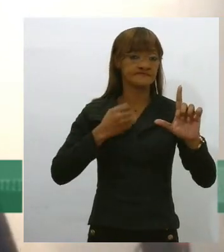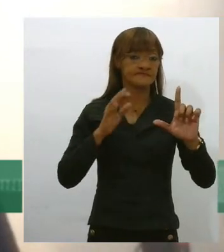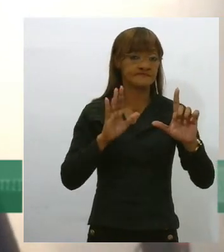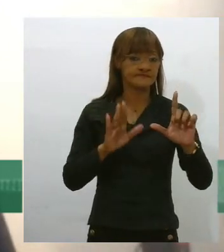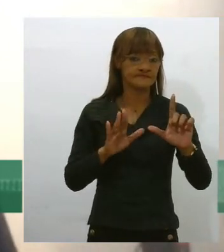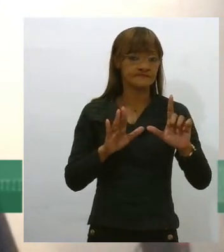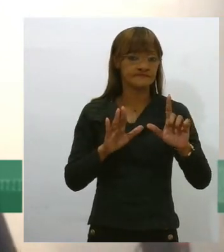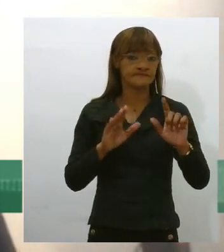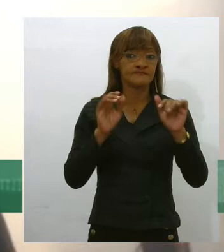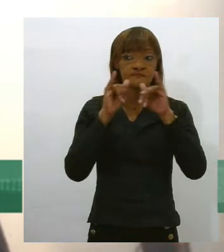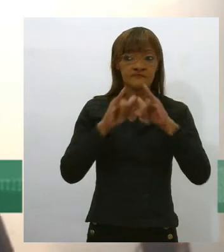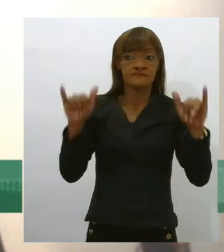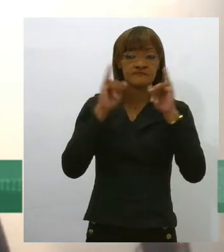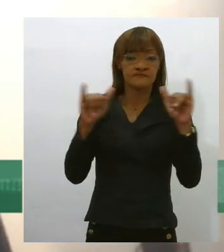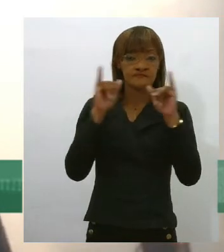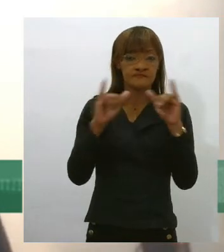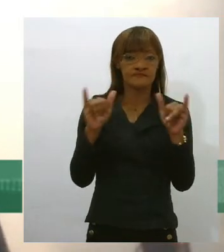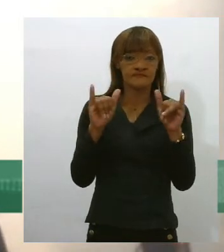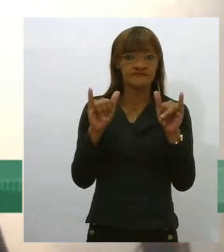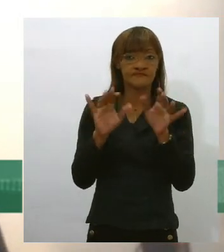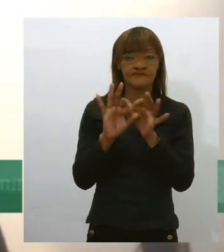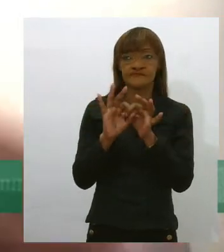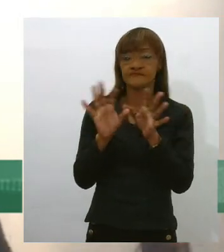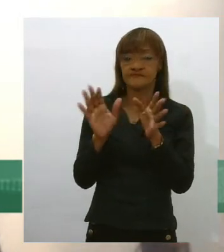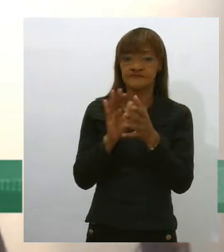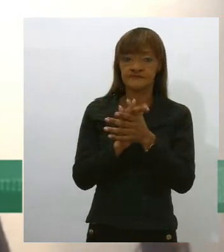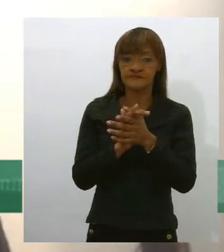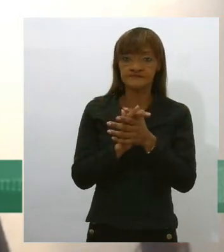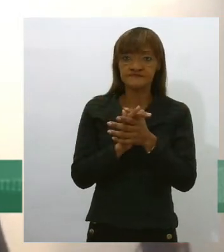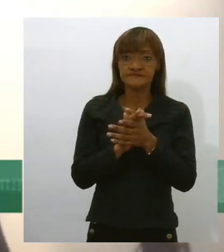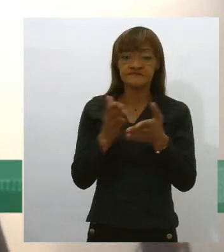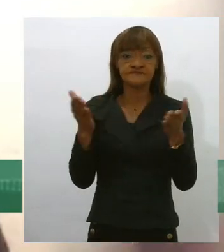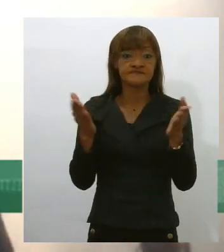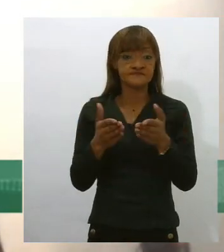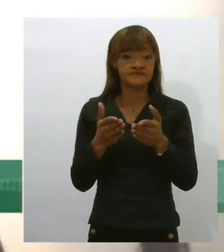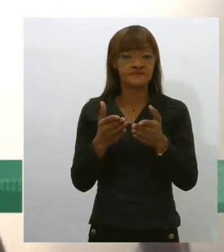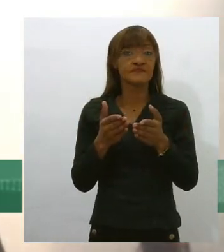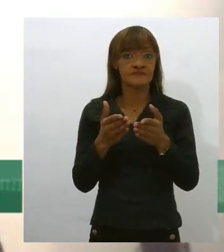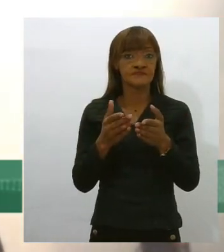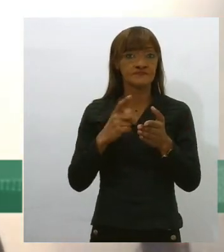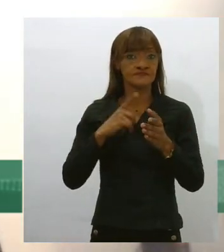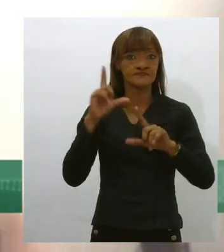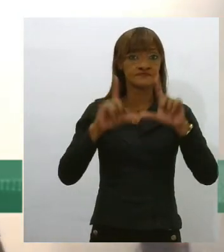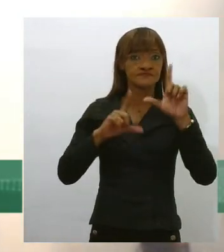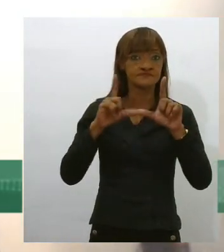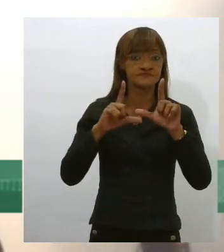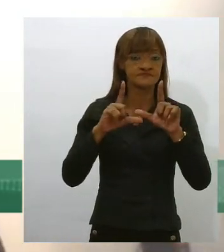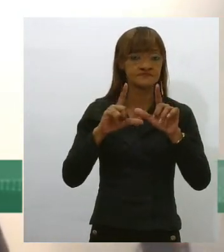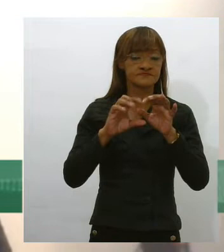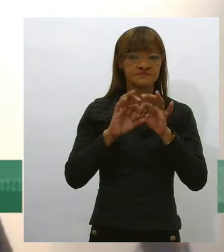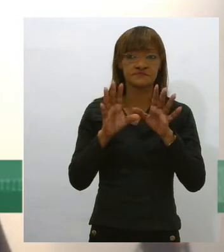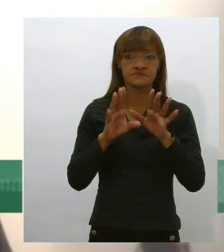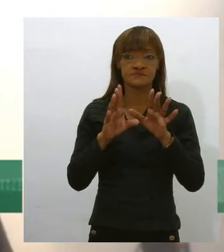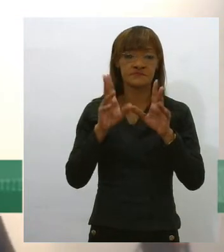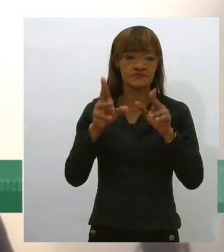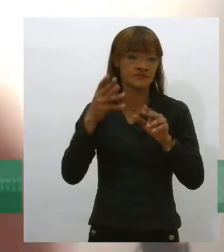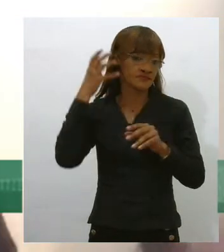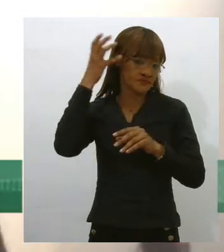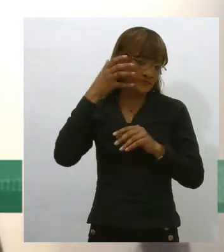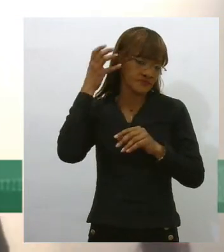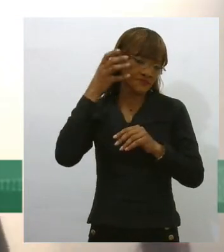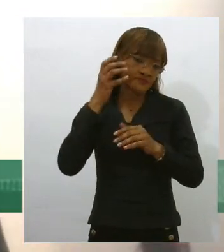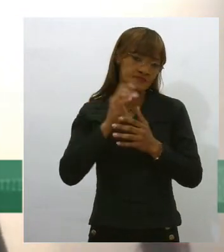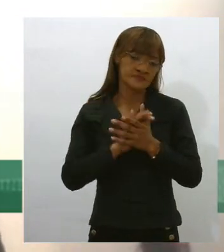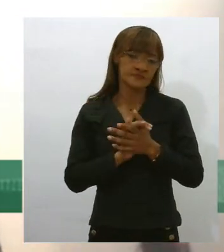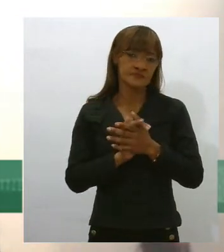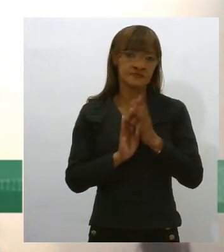estou na televisão aberta a televisão aberta ainda é o maior rádio serviço são